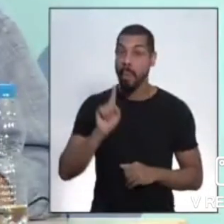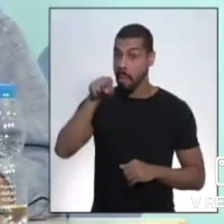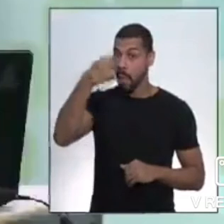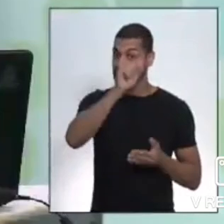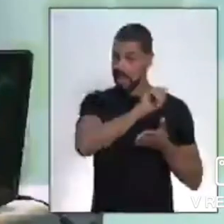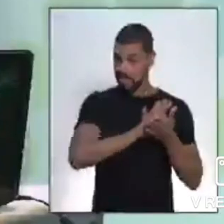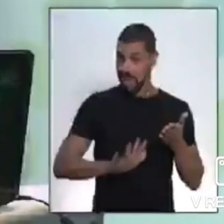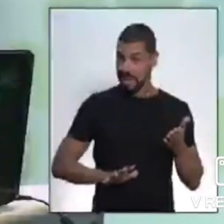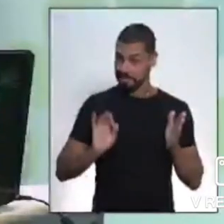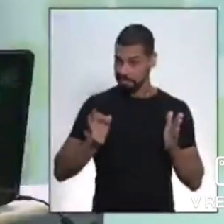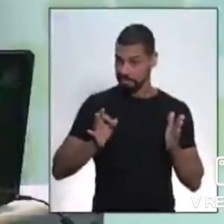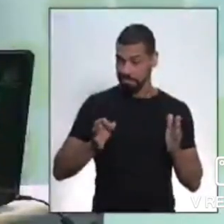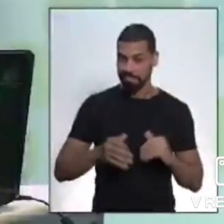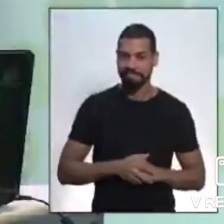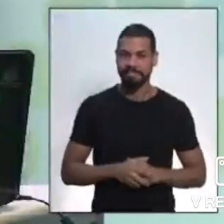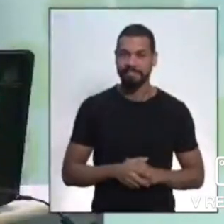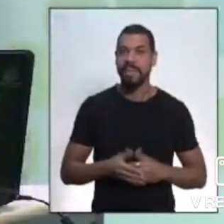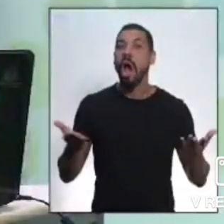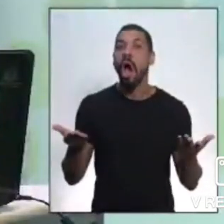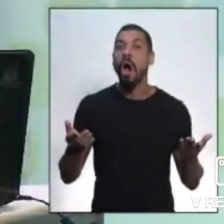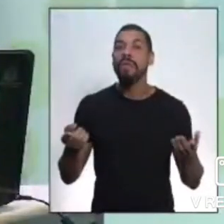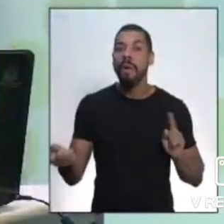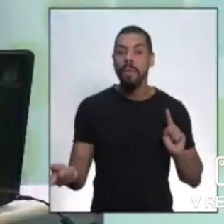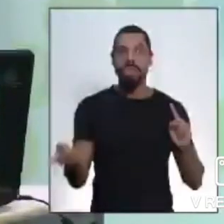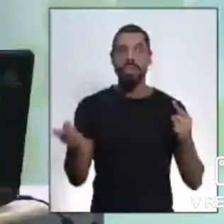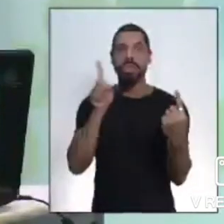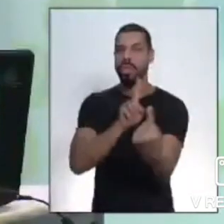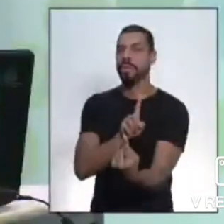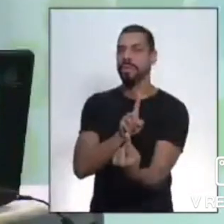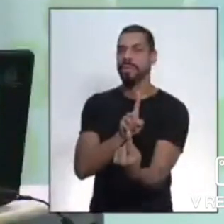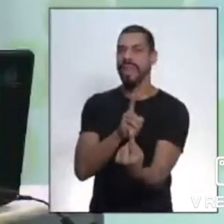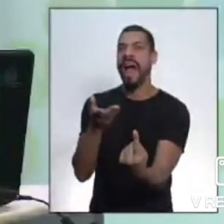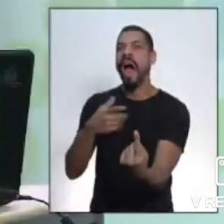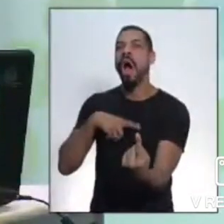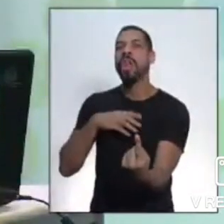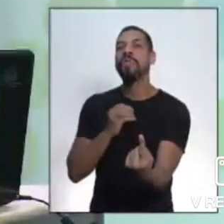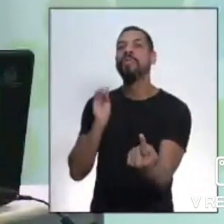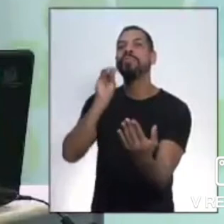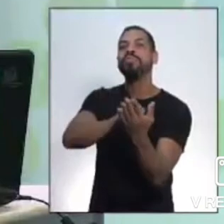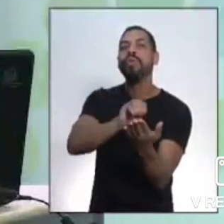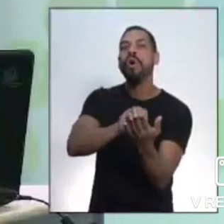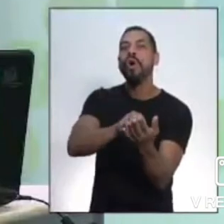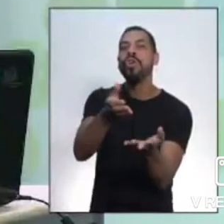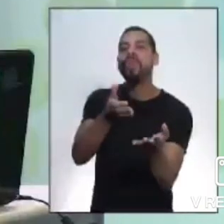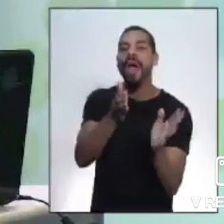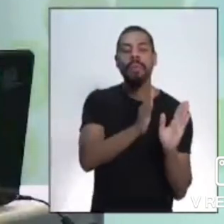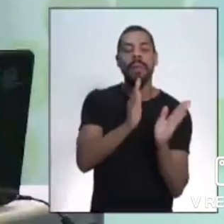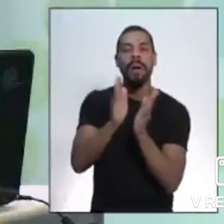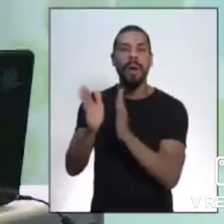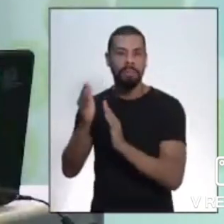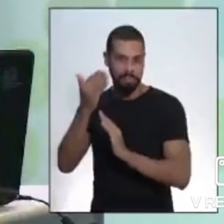atividade? Vamos, só que vamos agora lá. A gente vai fazer o contrário. Eu vou te dar o termo geral e eu quero a sequência.